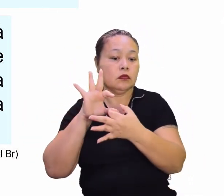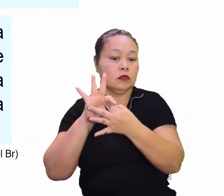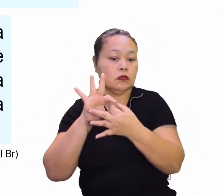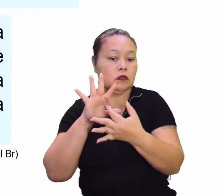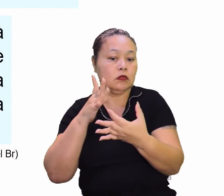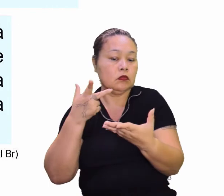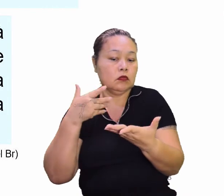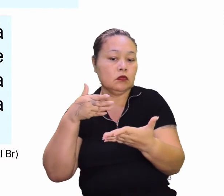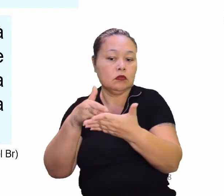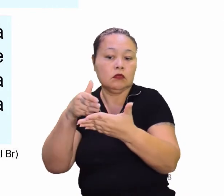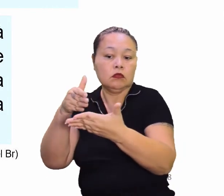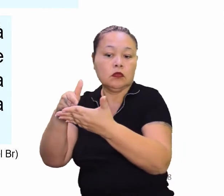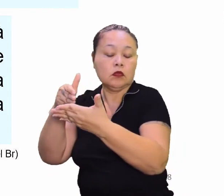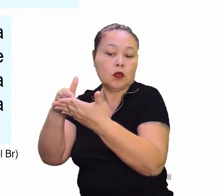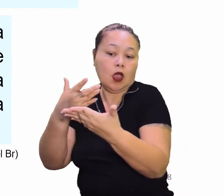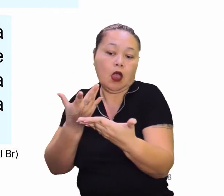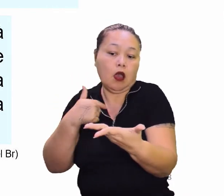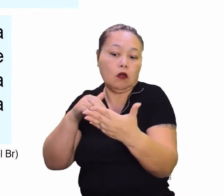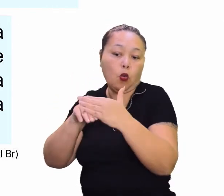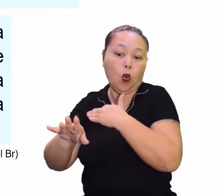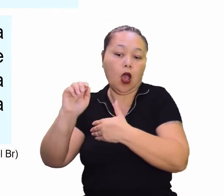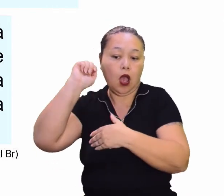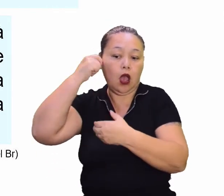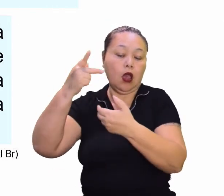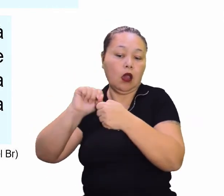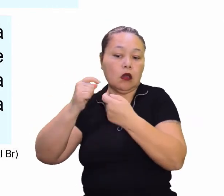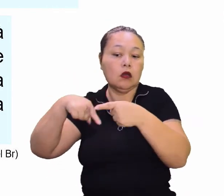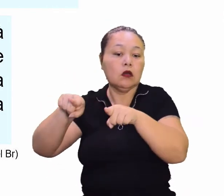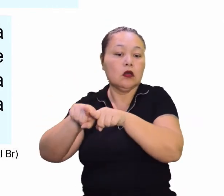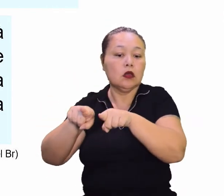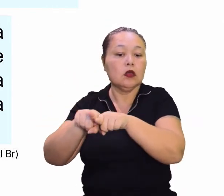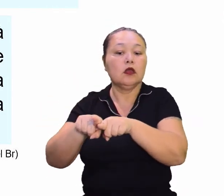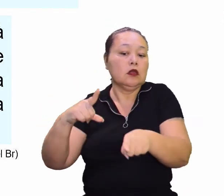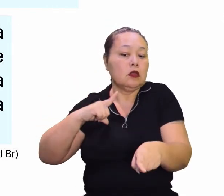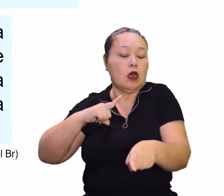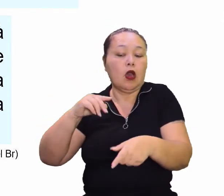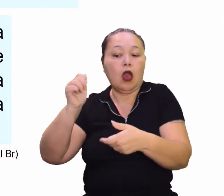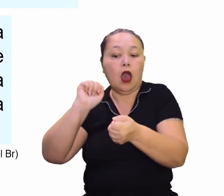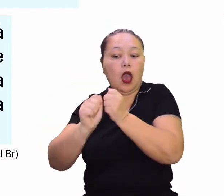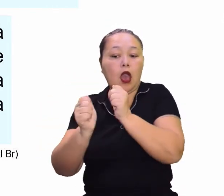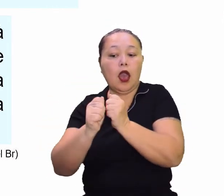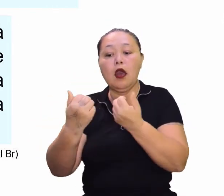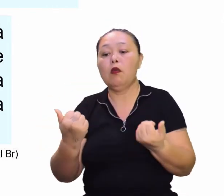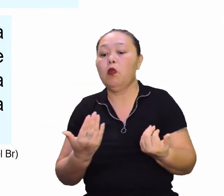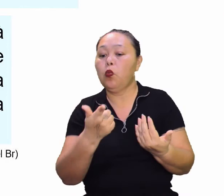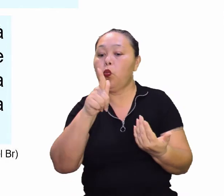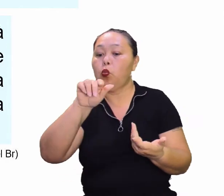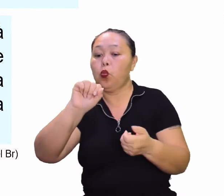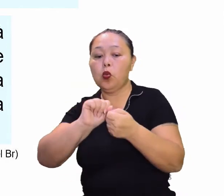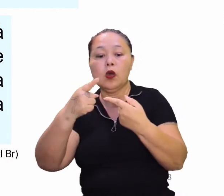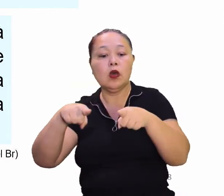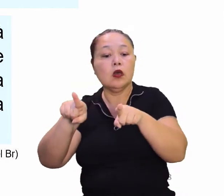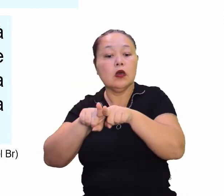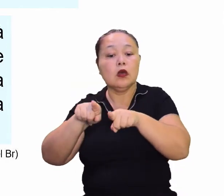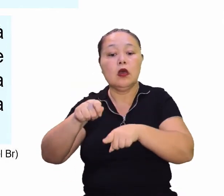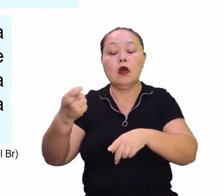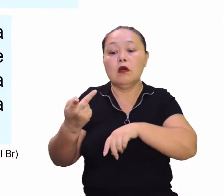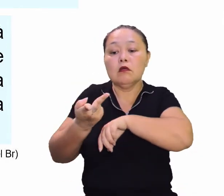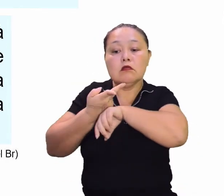fato, aliado à finitude das reservas e à concentração da matriz em petróleo, carvão e gás, impõe a busca